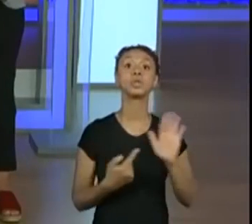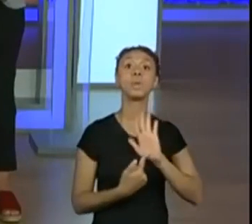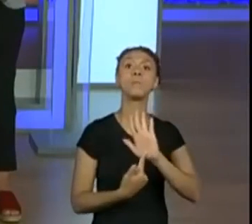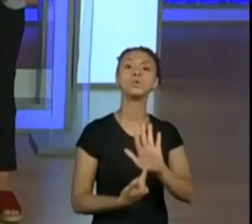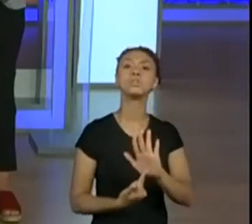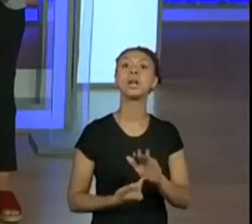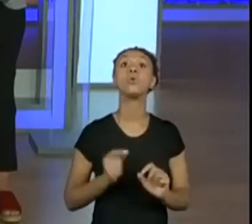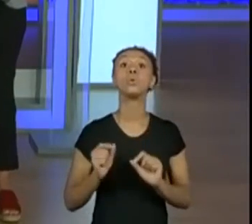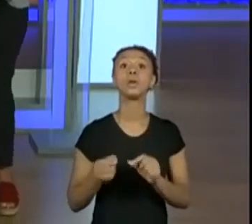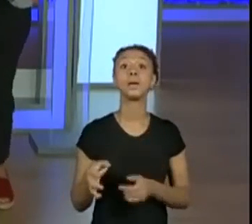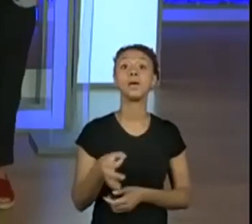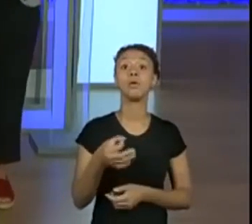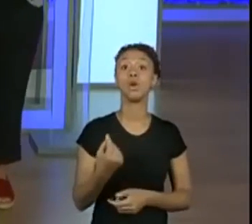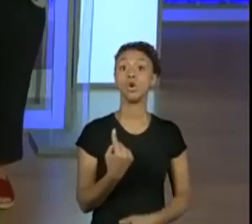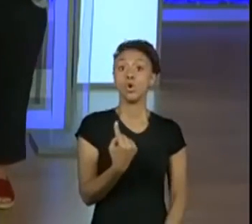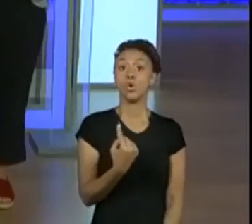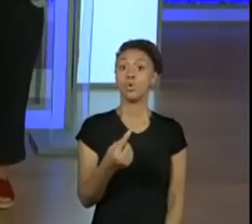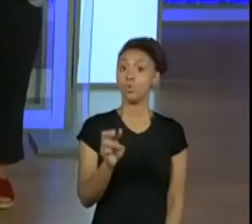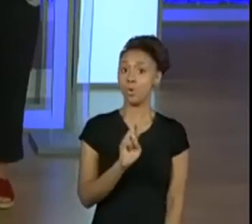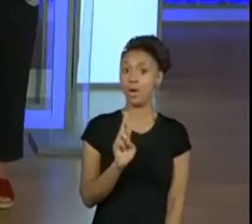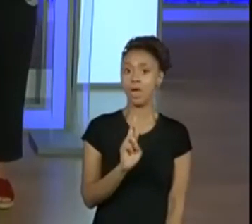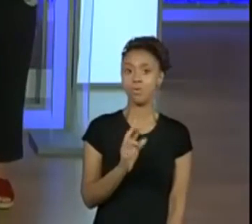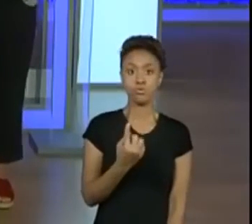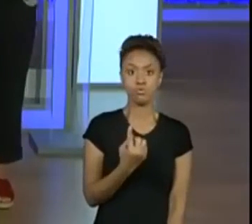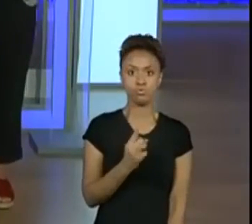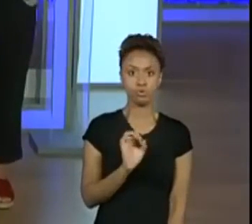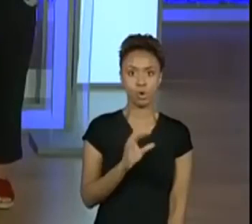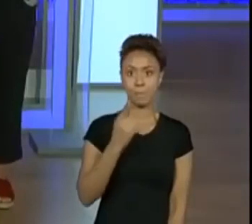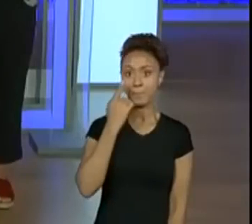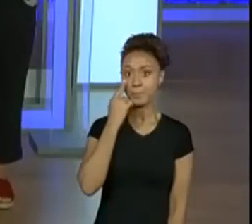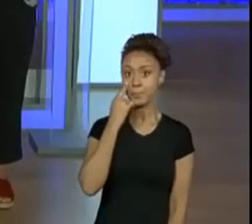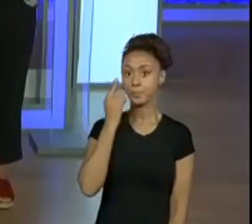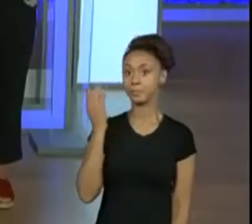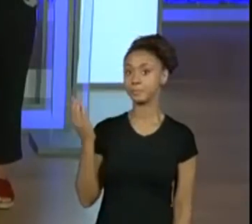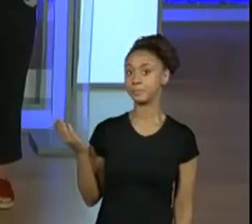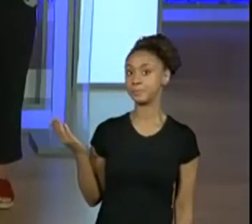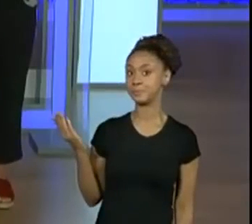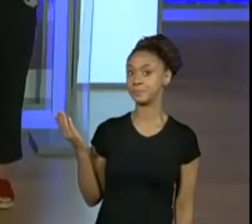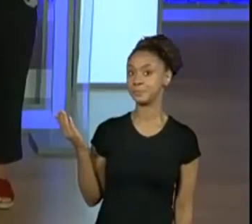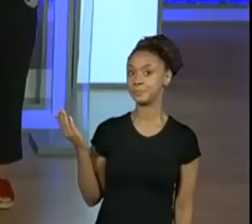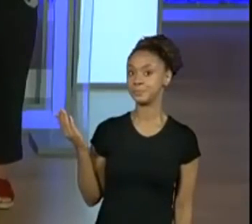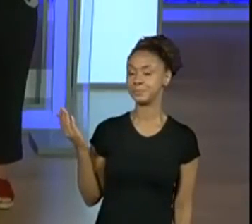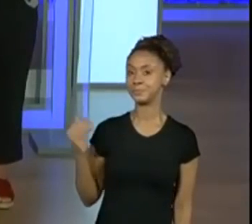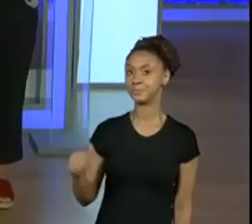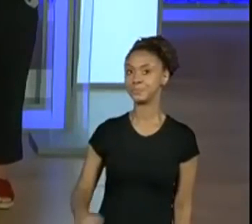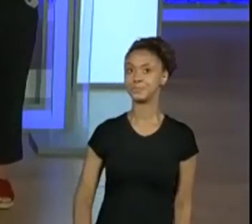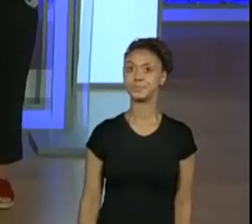de um real. Uma só? Uma só. Aqui, uma moeda de um real.